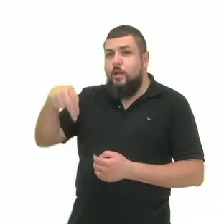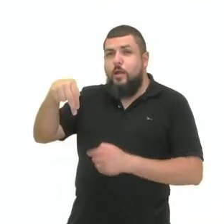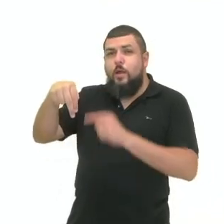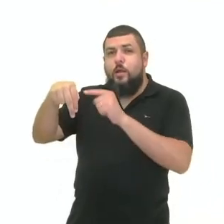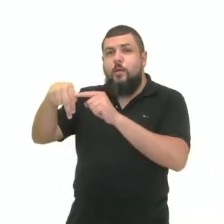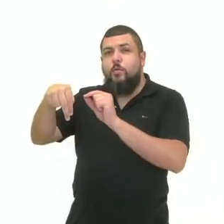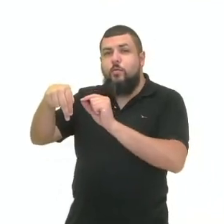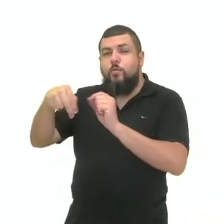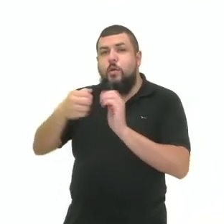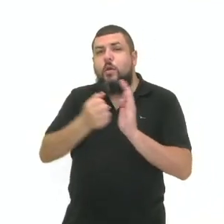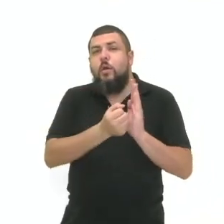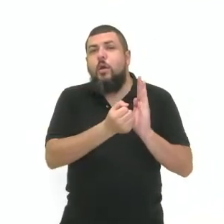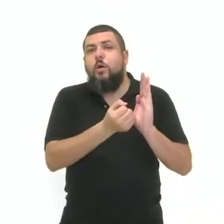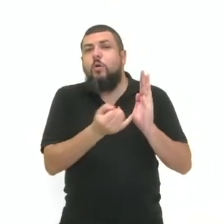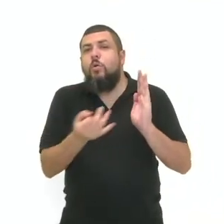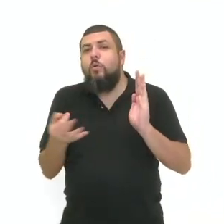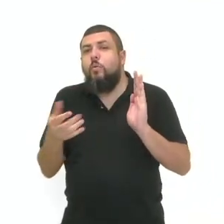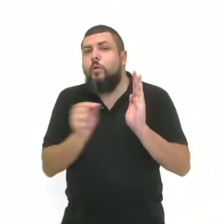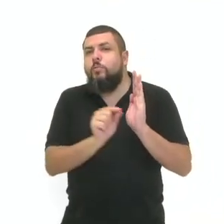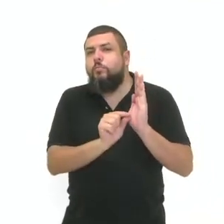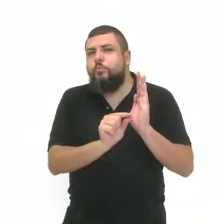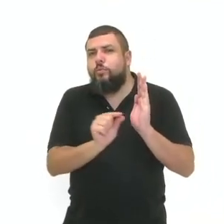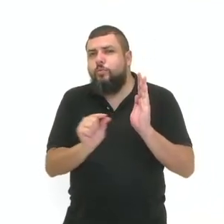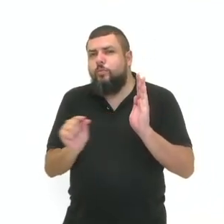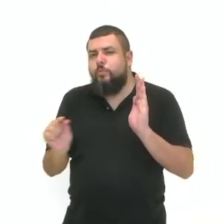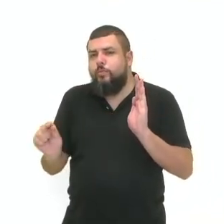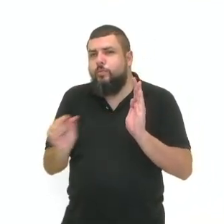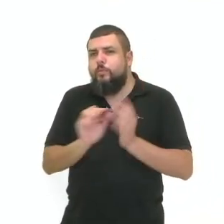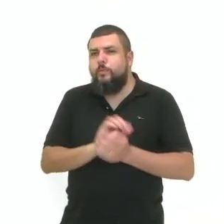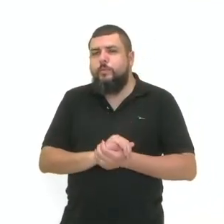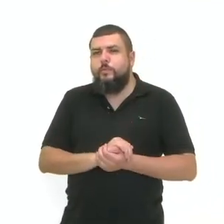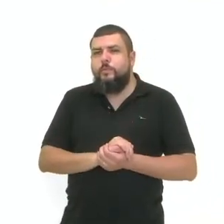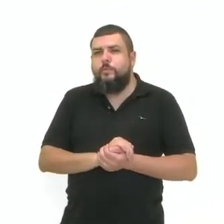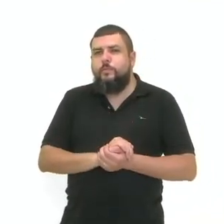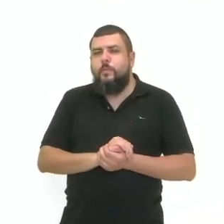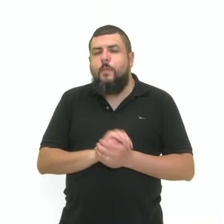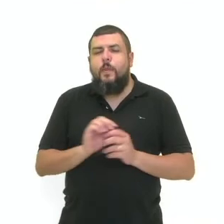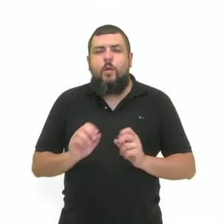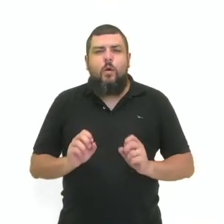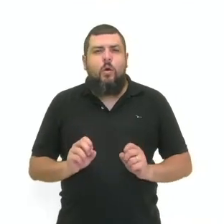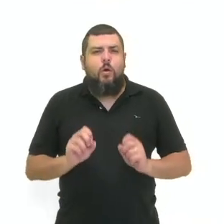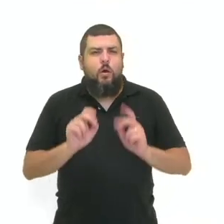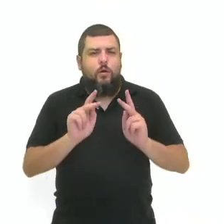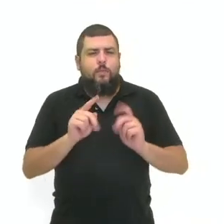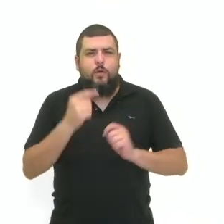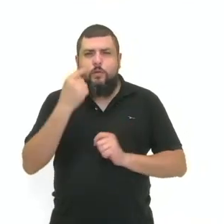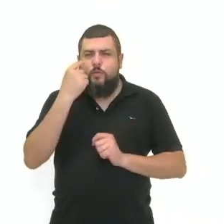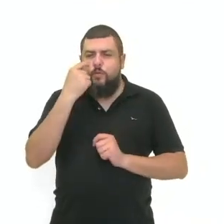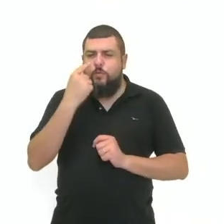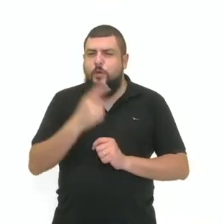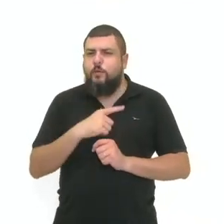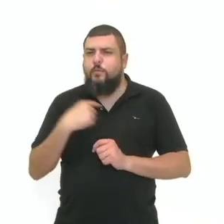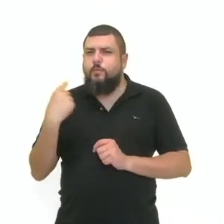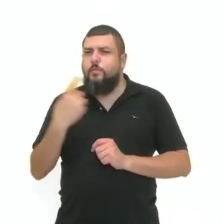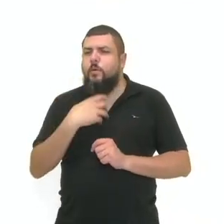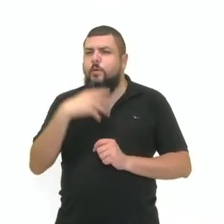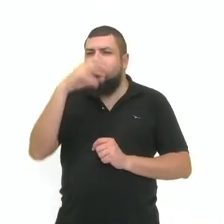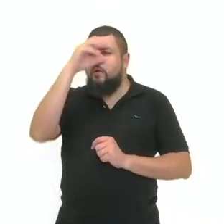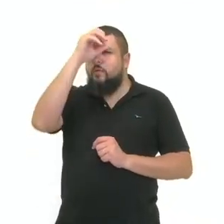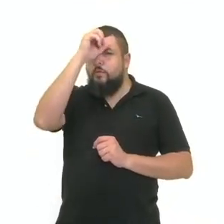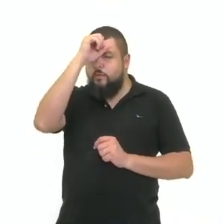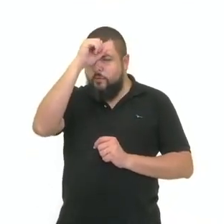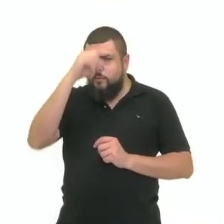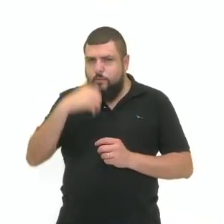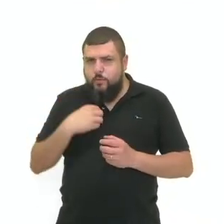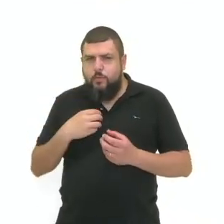cada linha. Então, para que a gente realmente ver se nós estamos aprendendo sobre as propriedades, nós